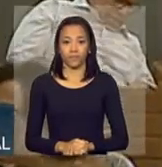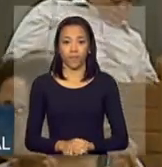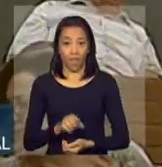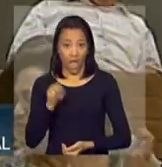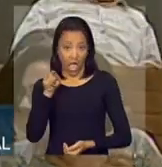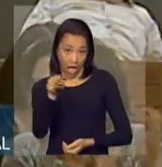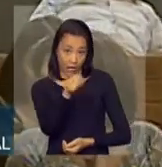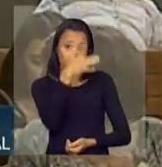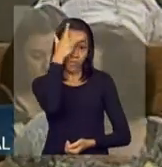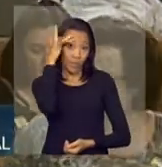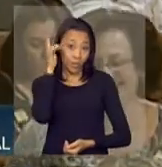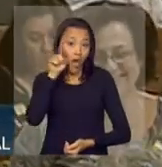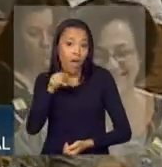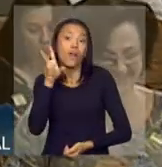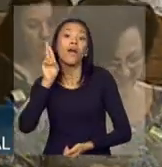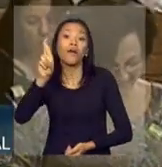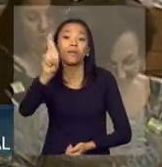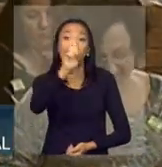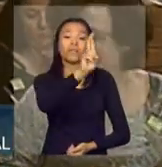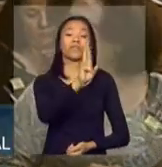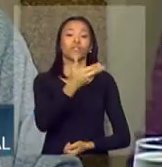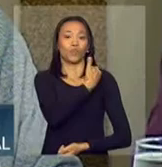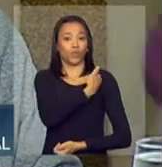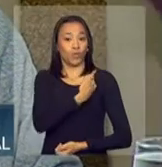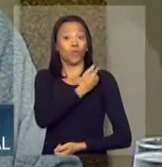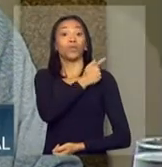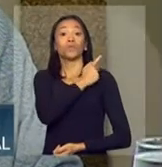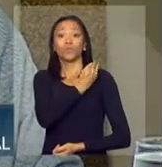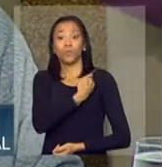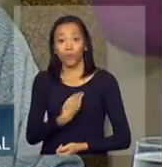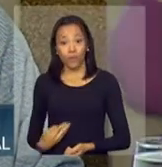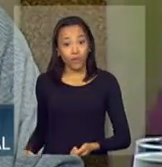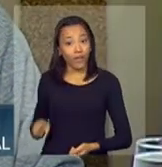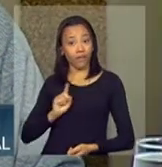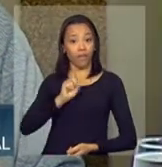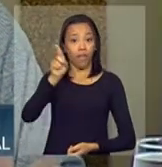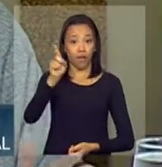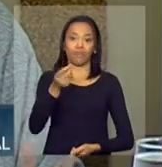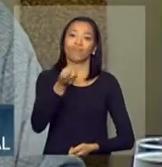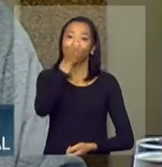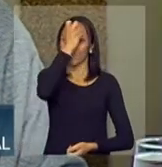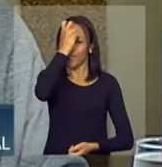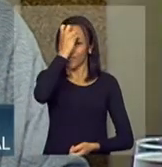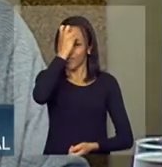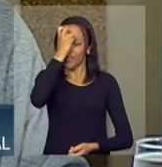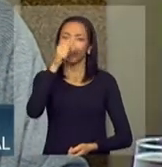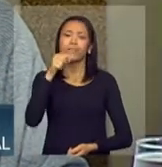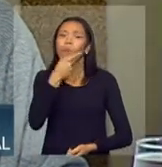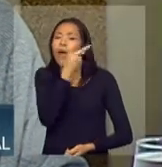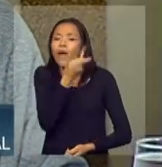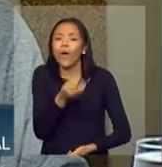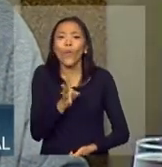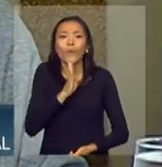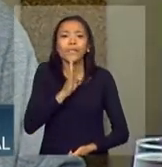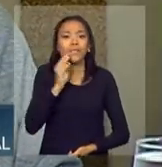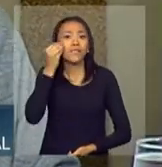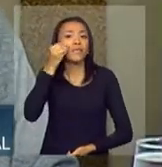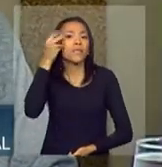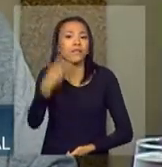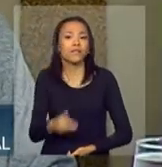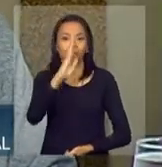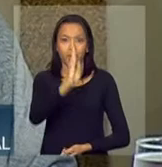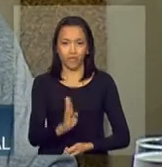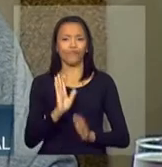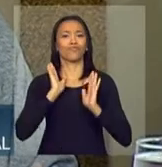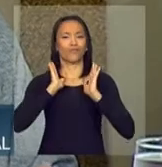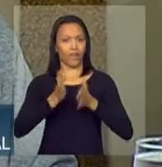São representantes do governo do Egito, que aqui estão conhecendo a experiência brasileira e já estiveram